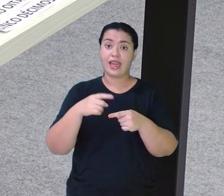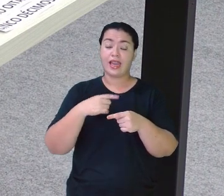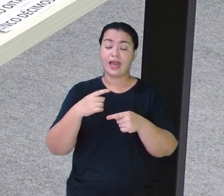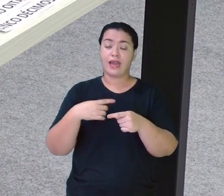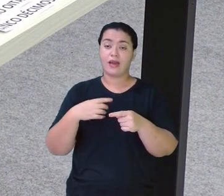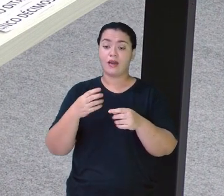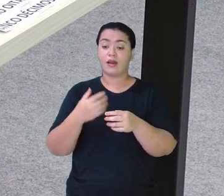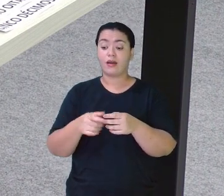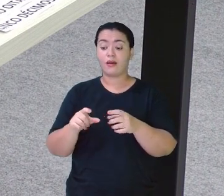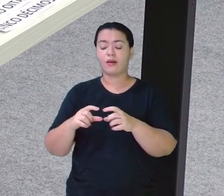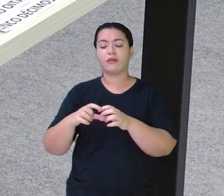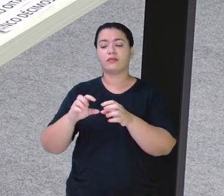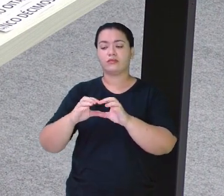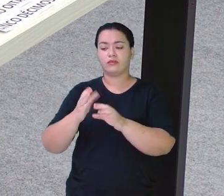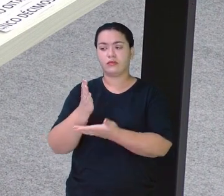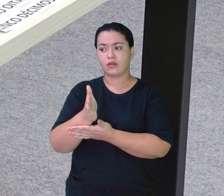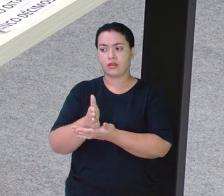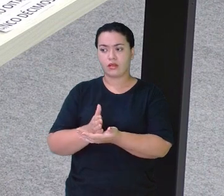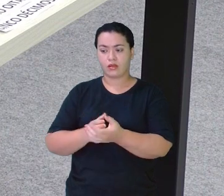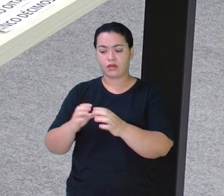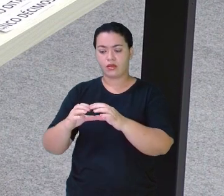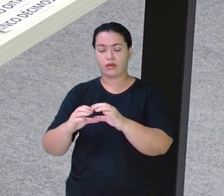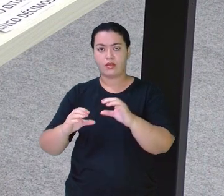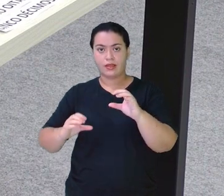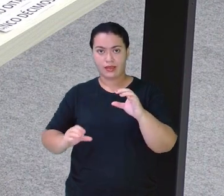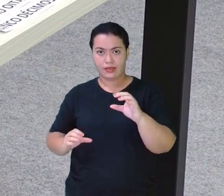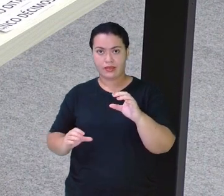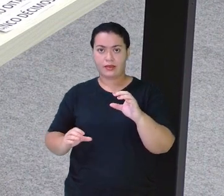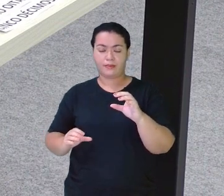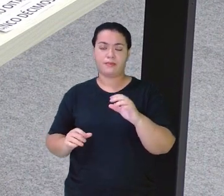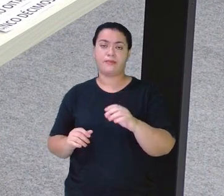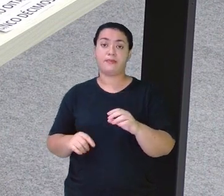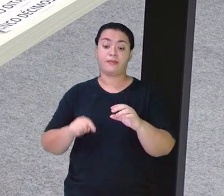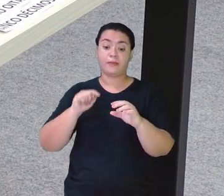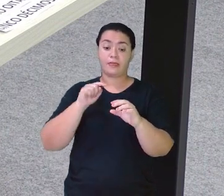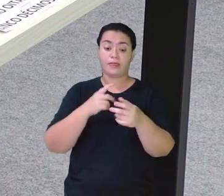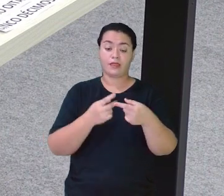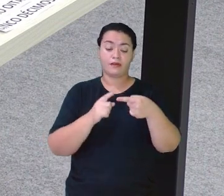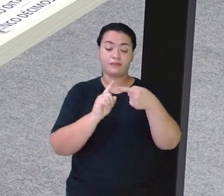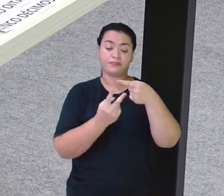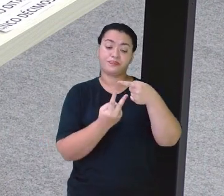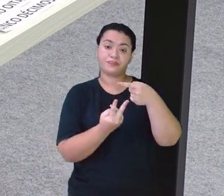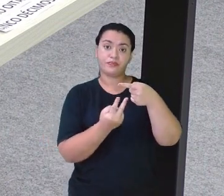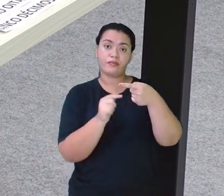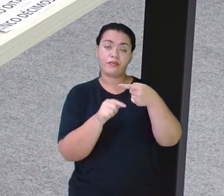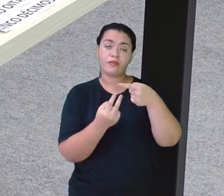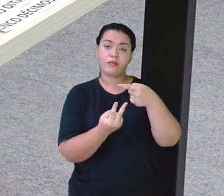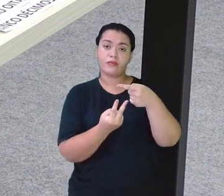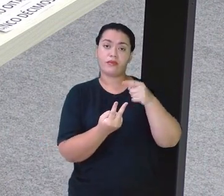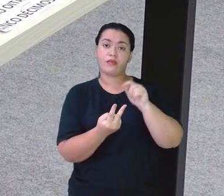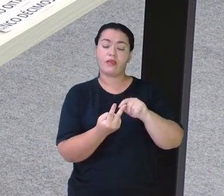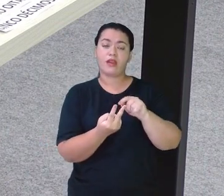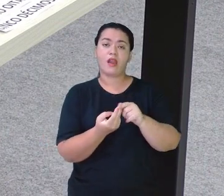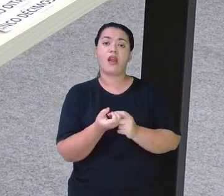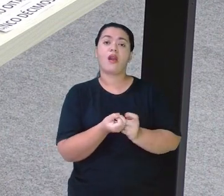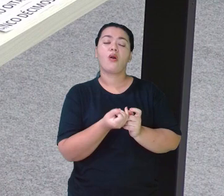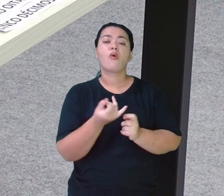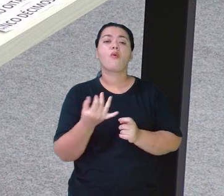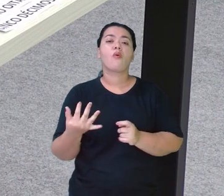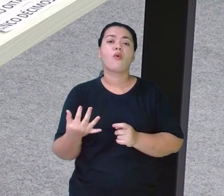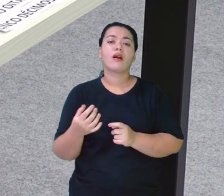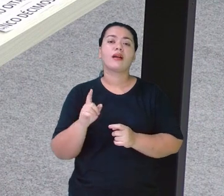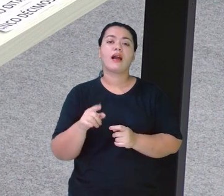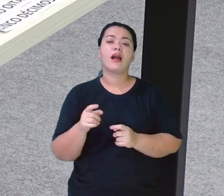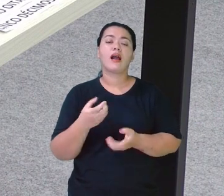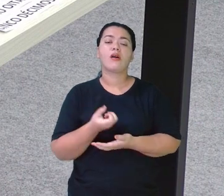do bolo que eu comi, que eu dei, que eu fiz alguma coisa com ele. E esse 2 significa a quantidade